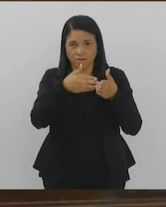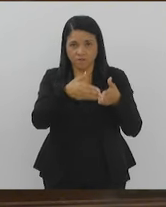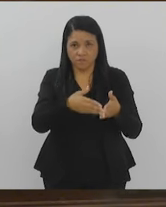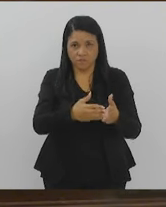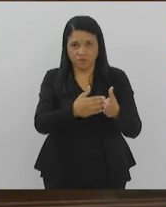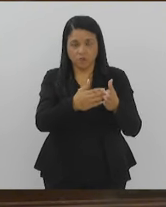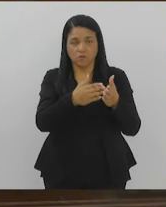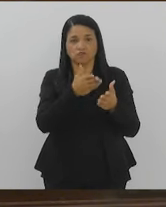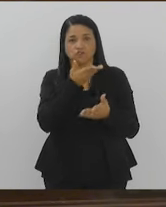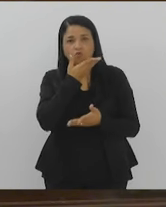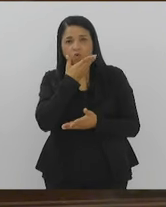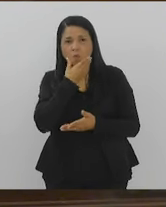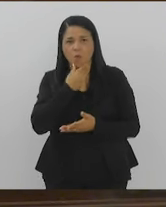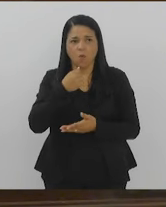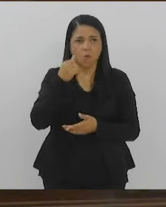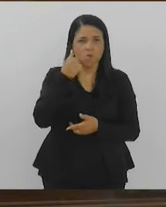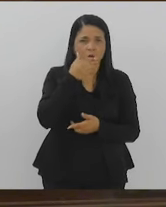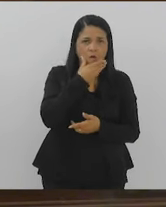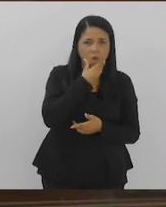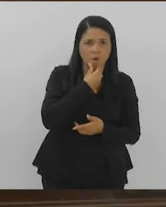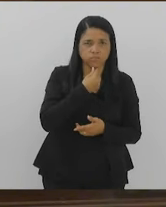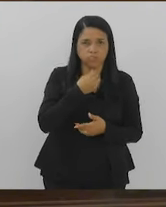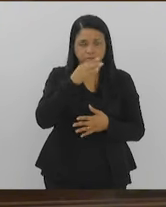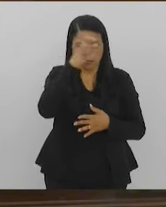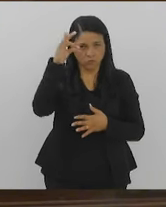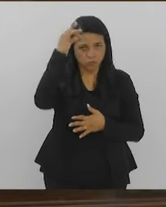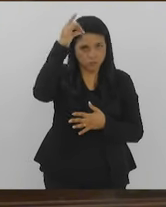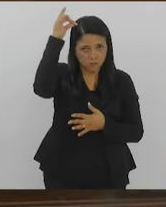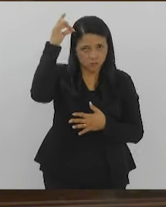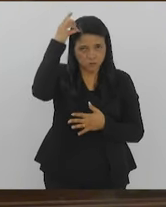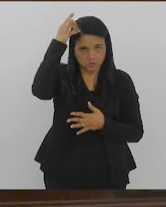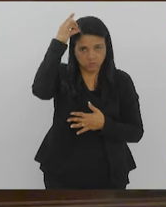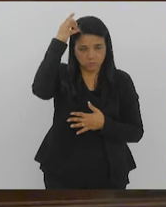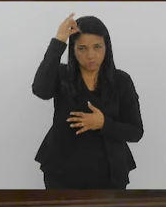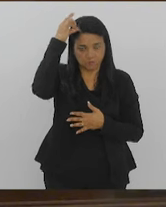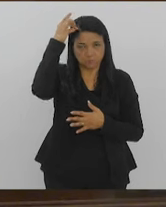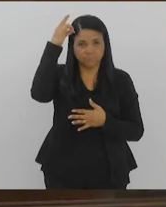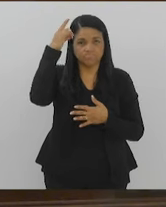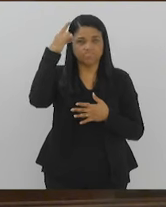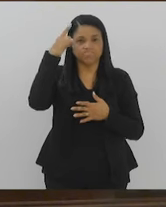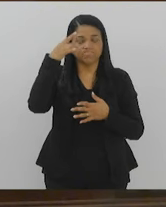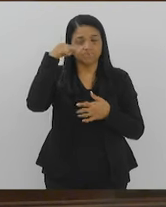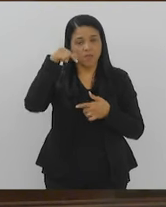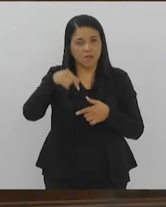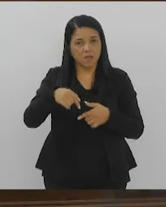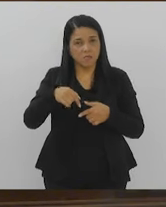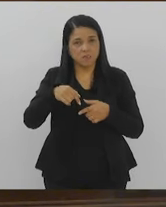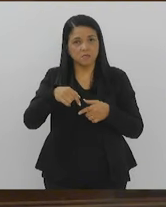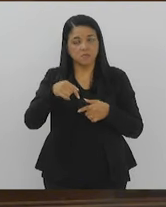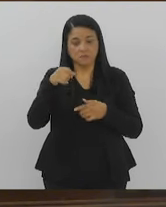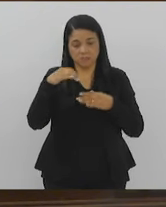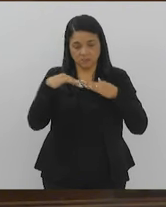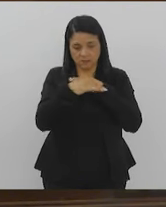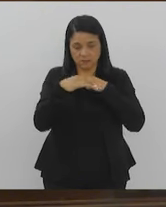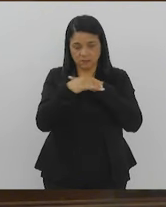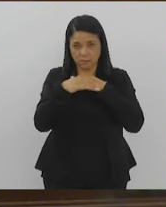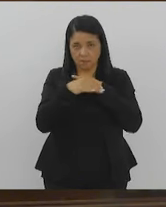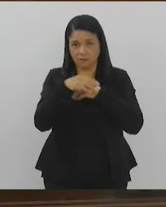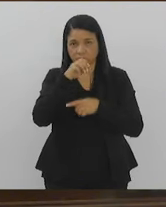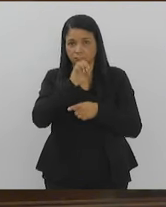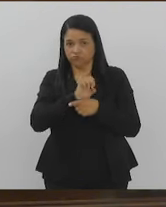homens inspirados pelo Espírito Santo acenderam nessa cidade, no nosso